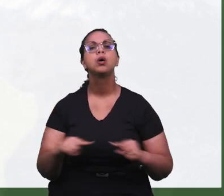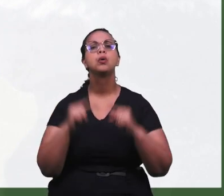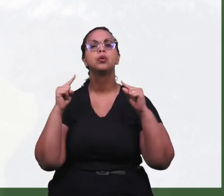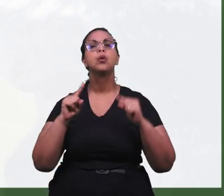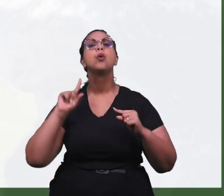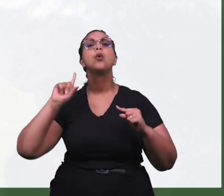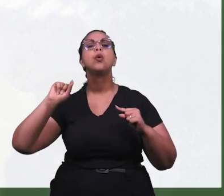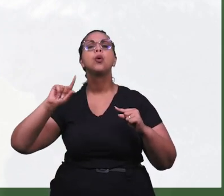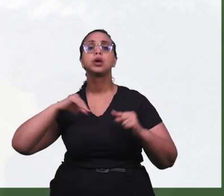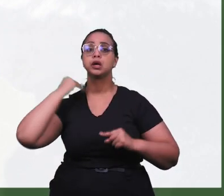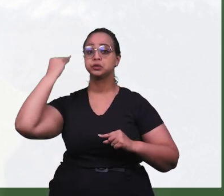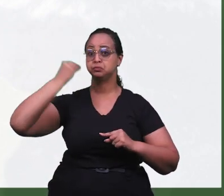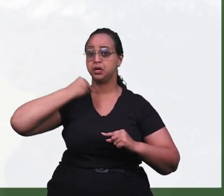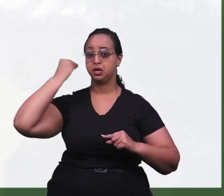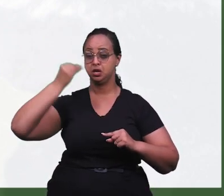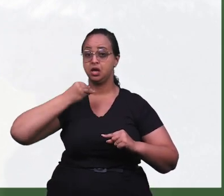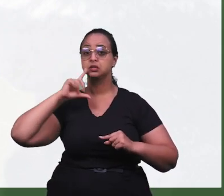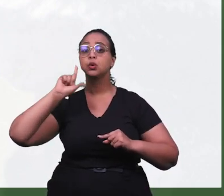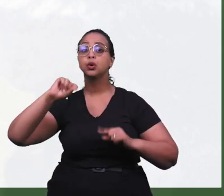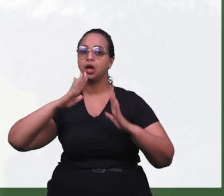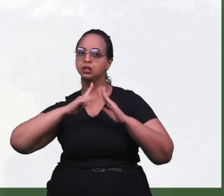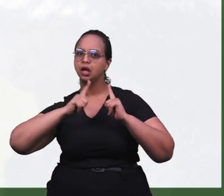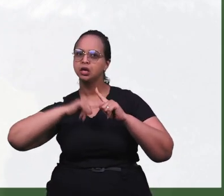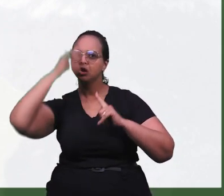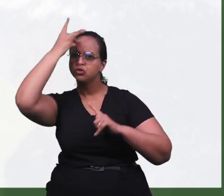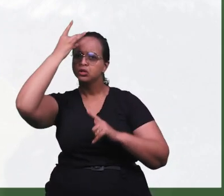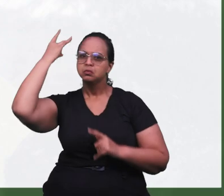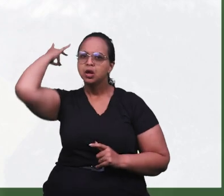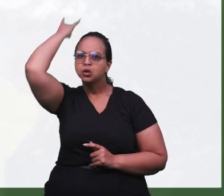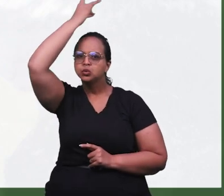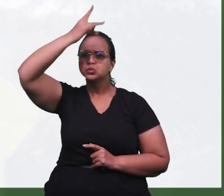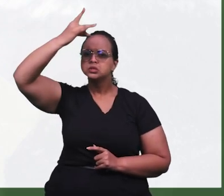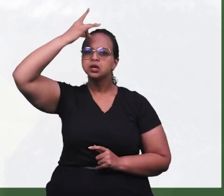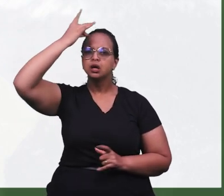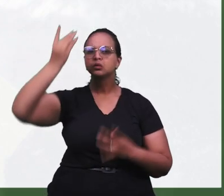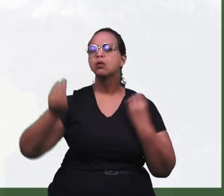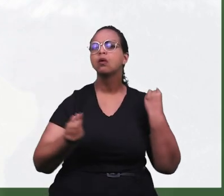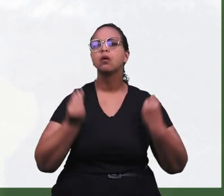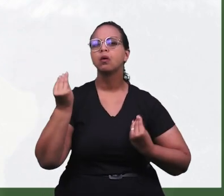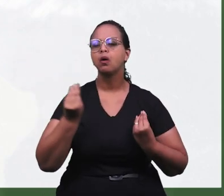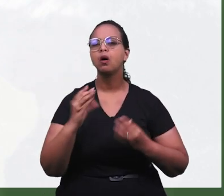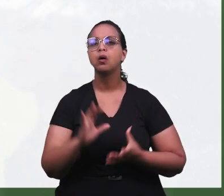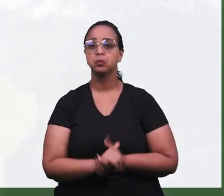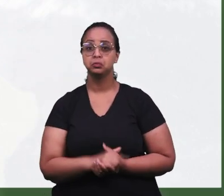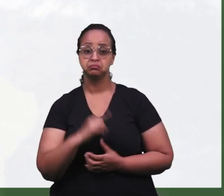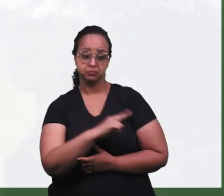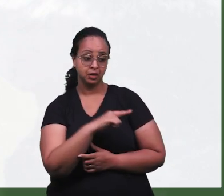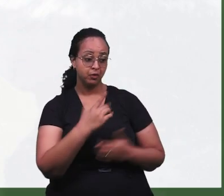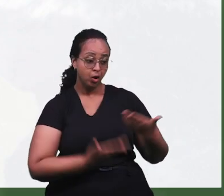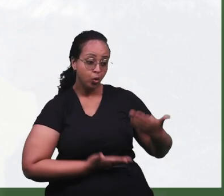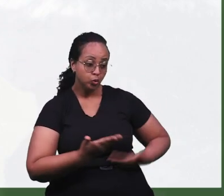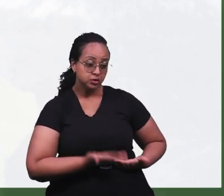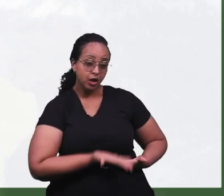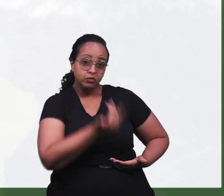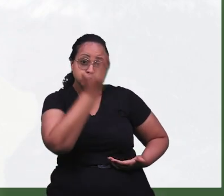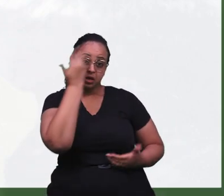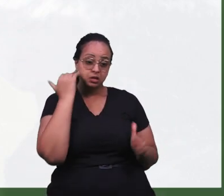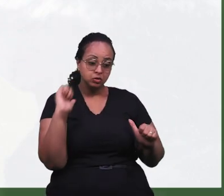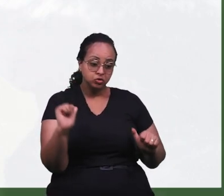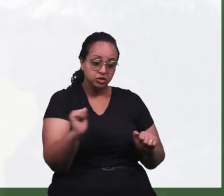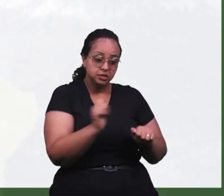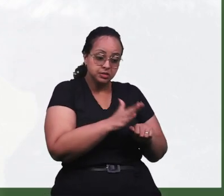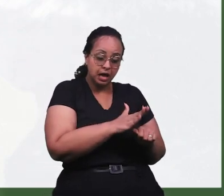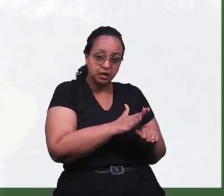que define a experiência da obra do Espírito Santo em nosso meio. Isso como remanescentes de Sardes. Vamos